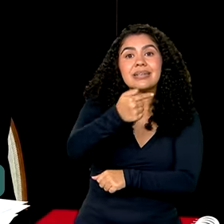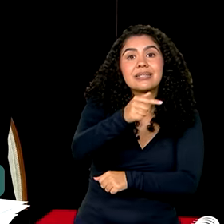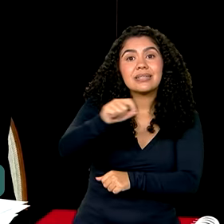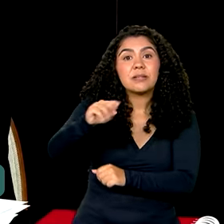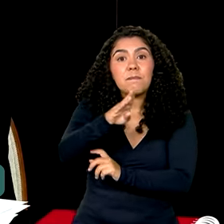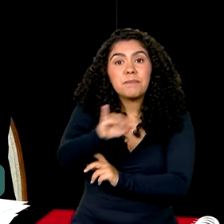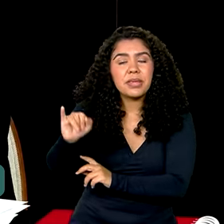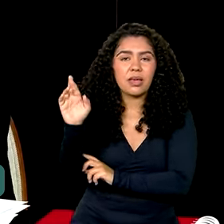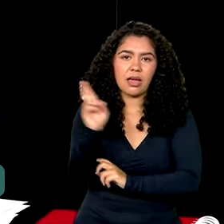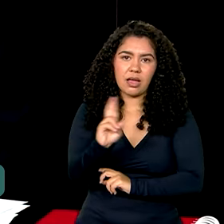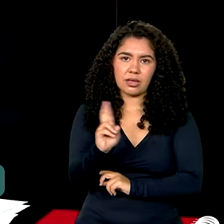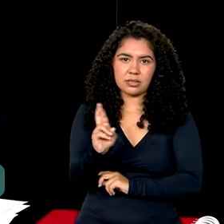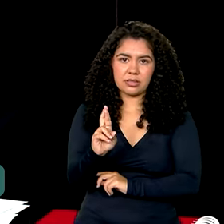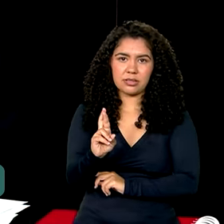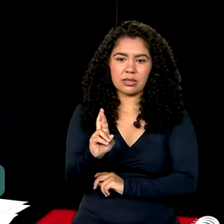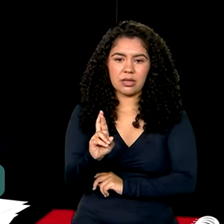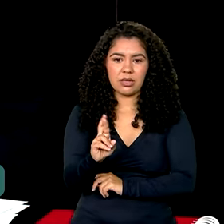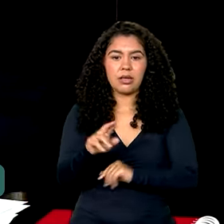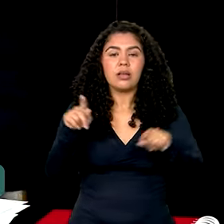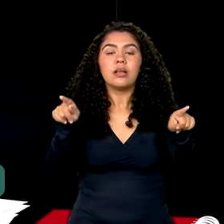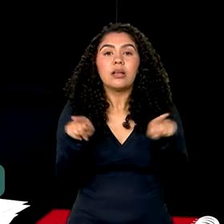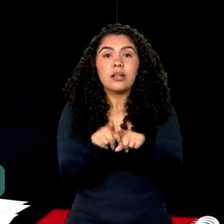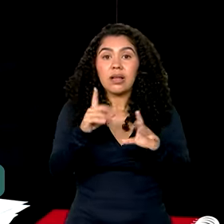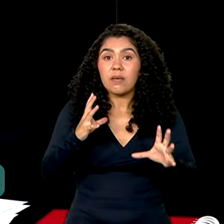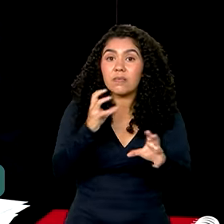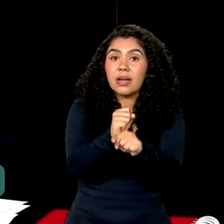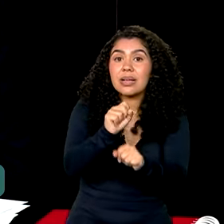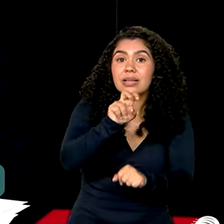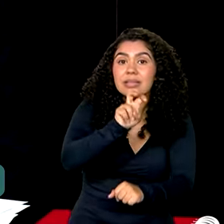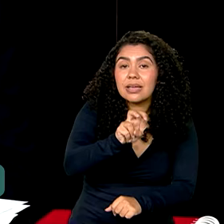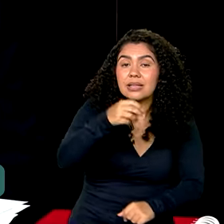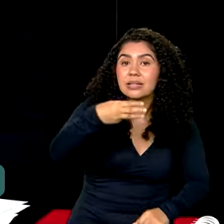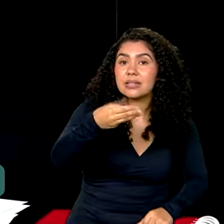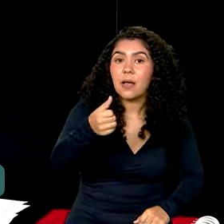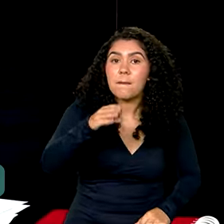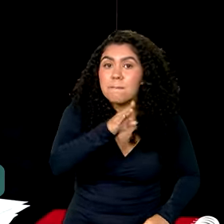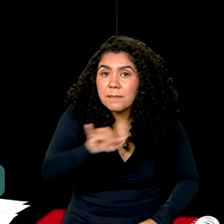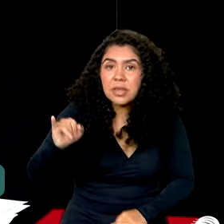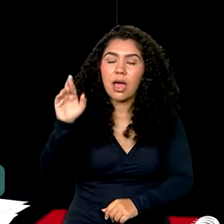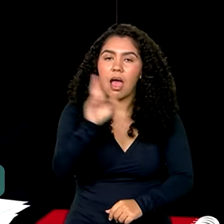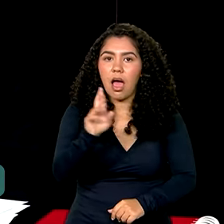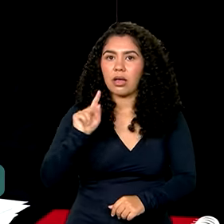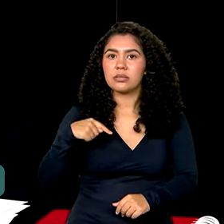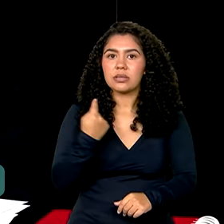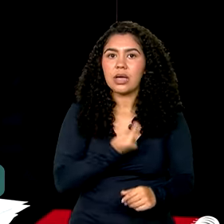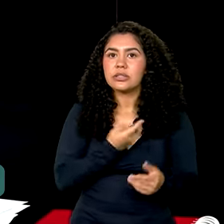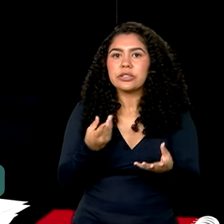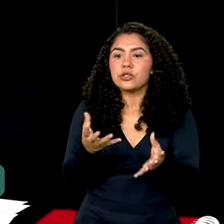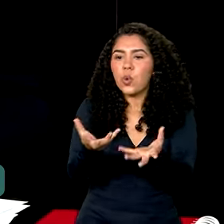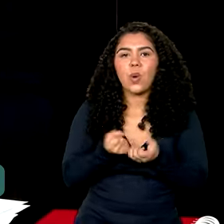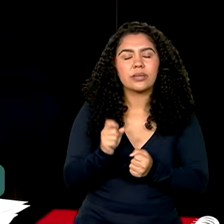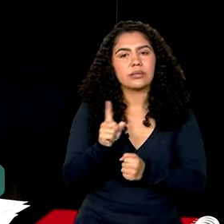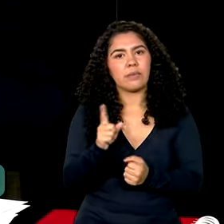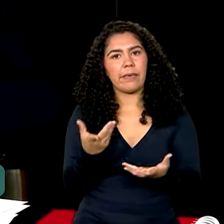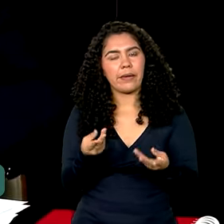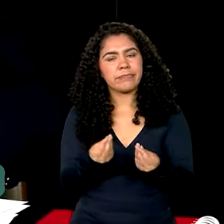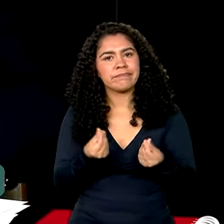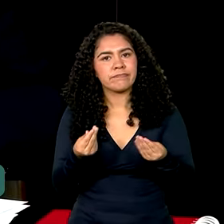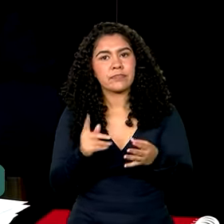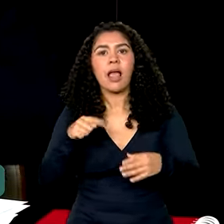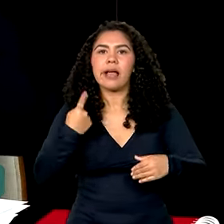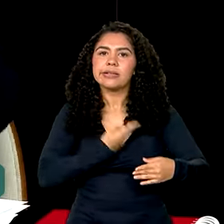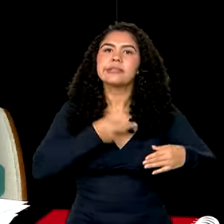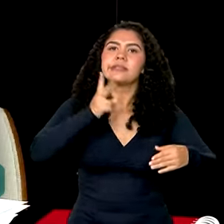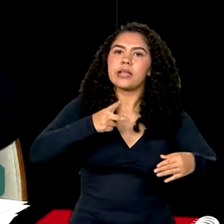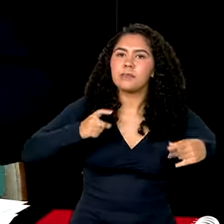pagou. Só de desoneração foram 536 bilhões que a gente deixou de receber. E toda vez que a gente fica